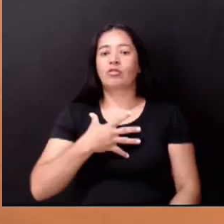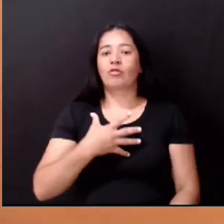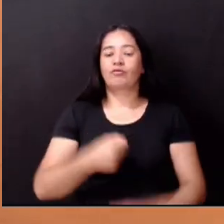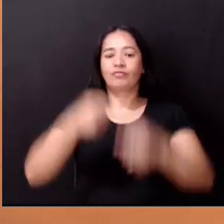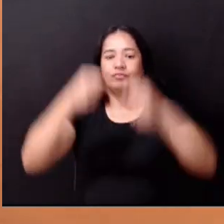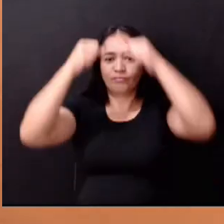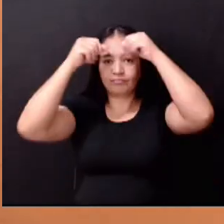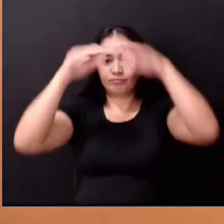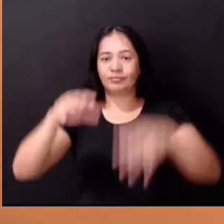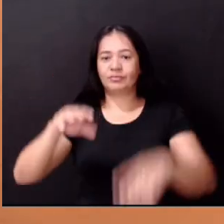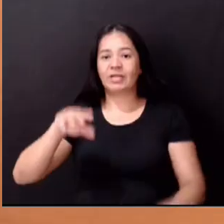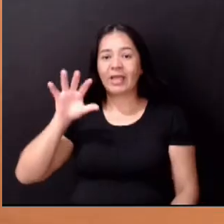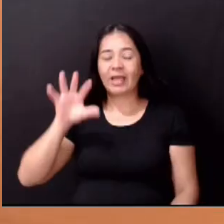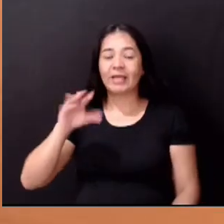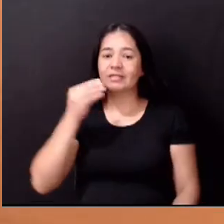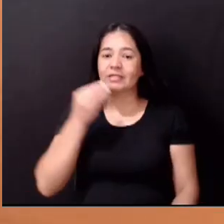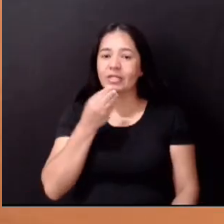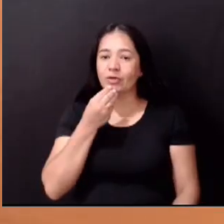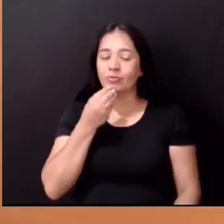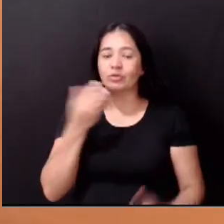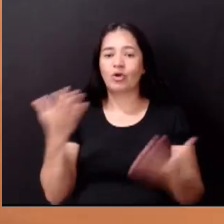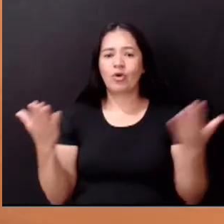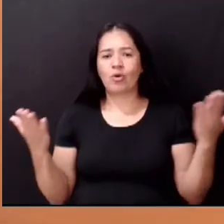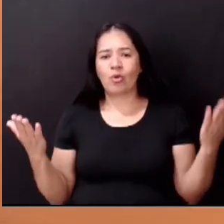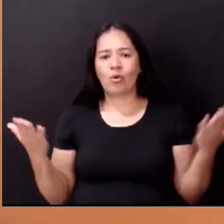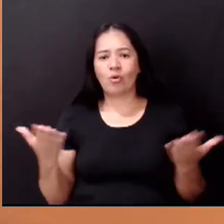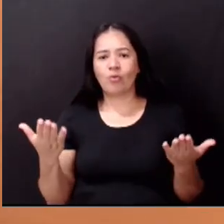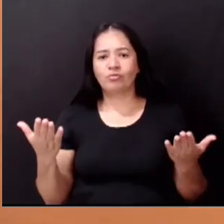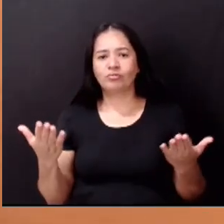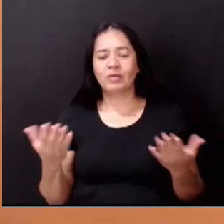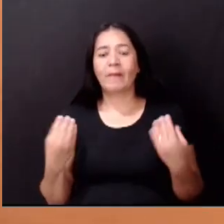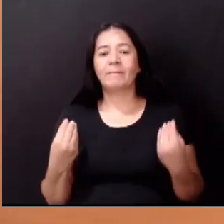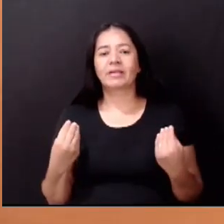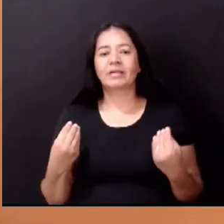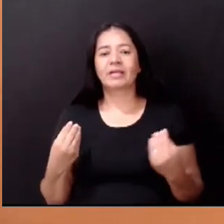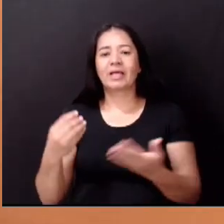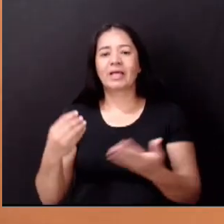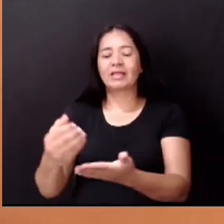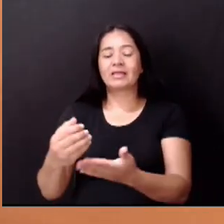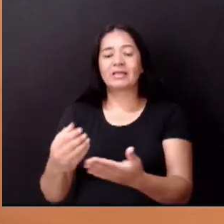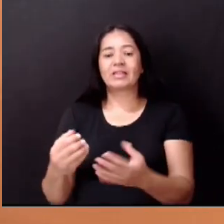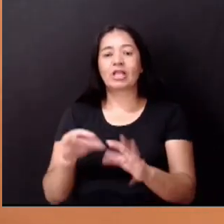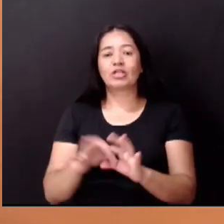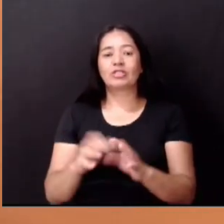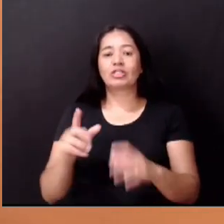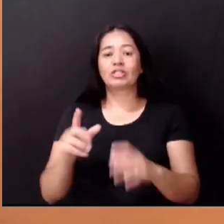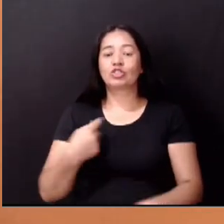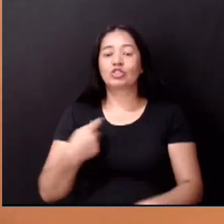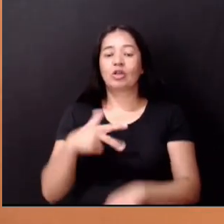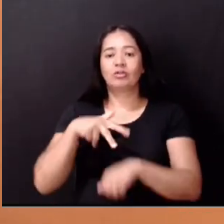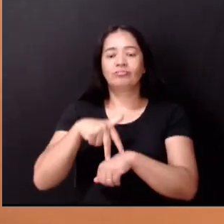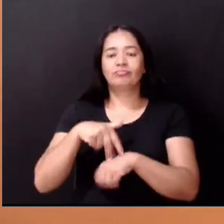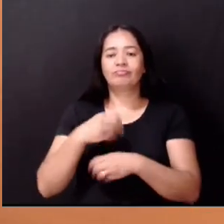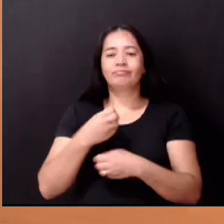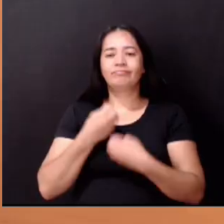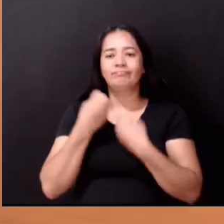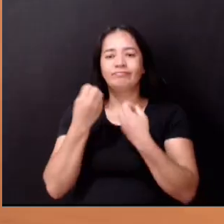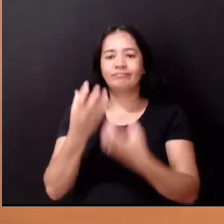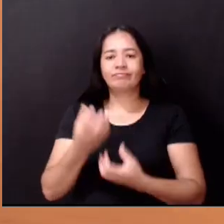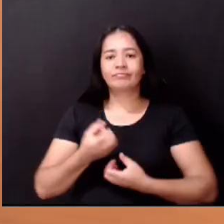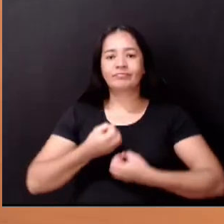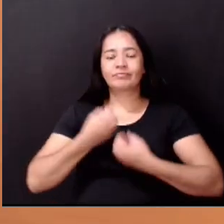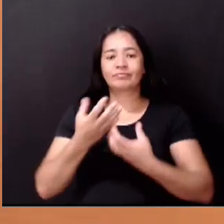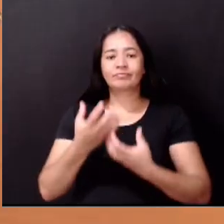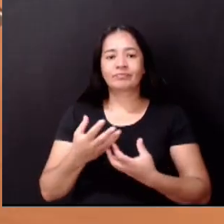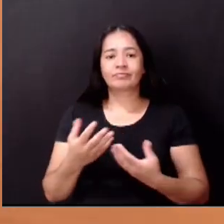oportunidade aqui, eu diria que é para trazer um lugar de fala a nós mães. Então, tanto como eu